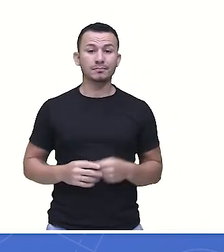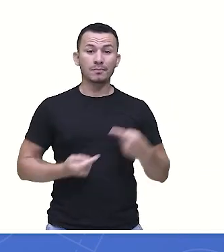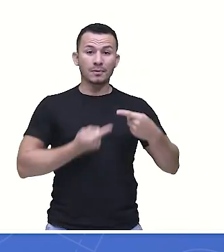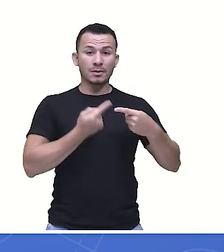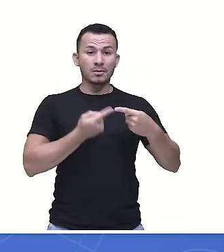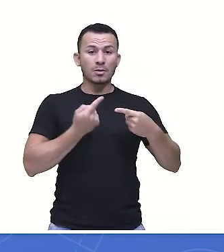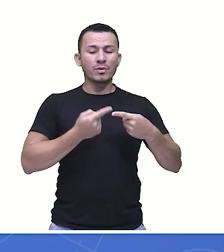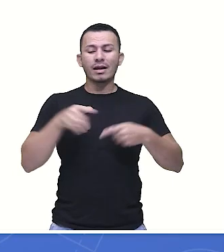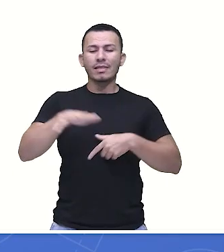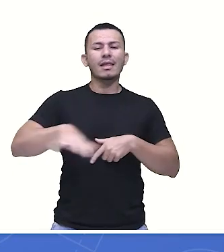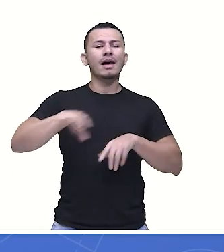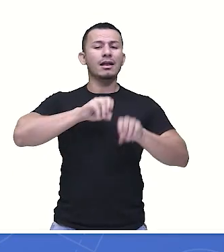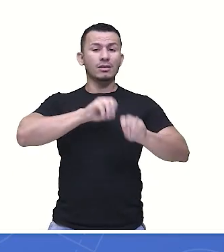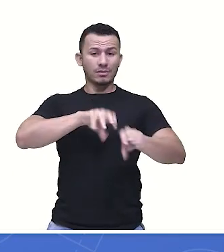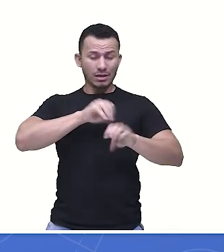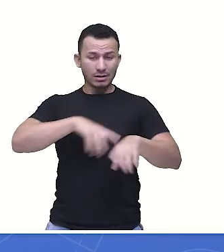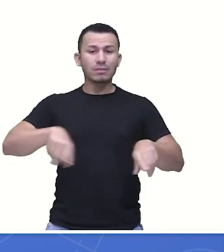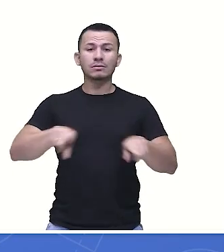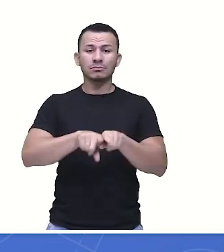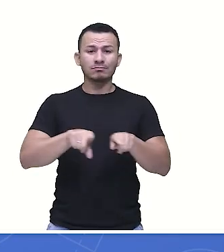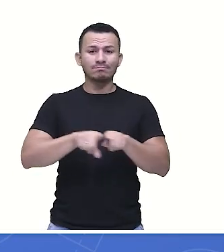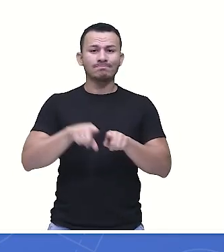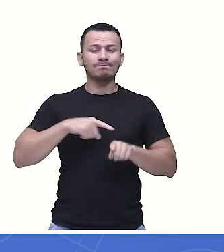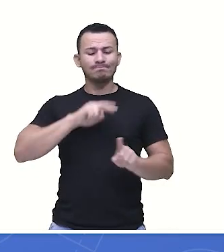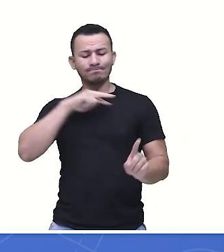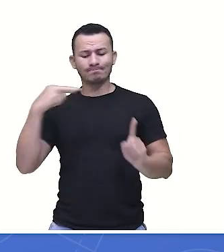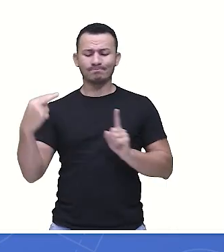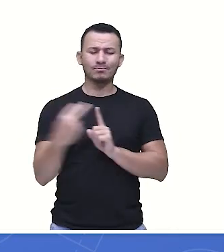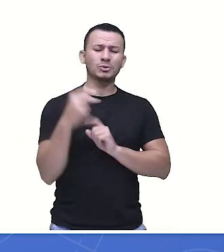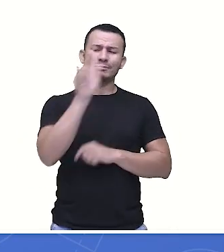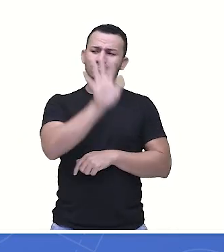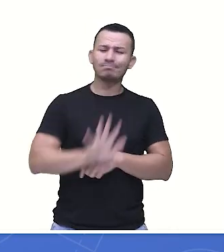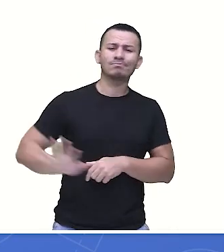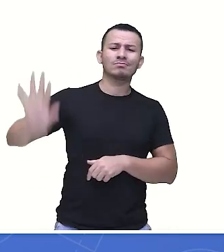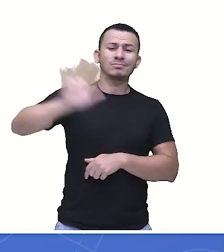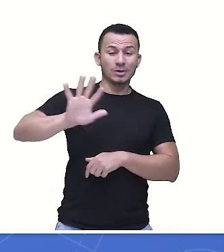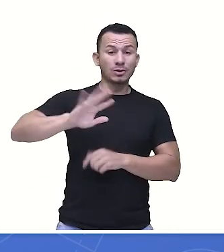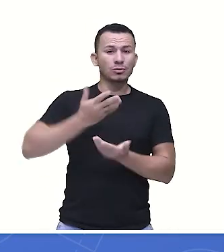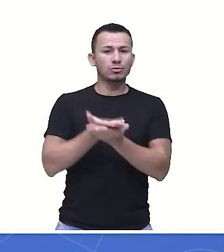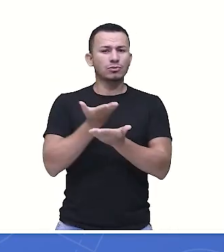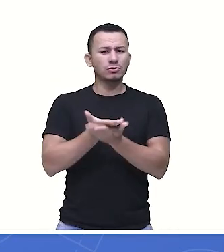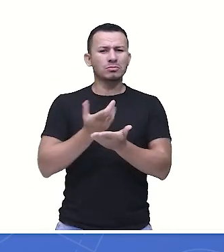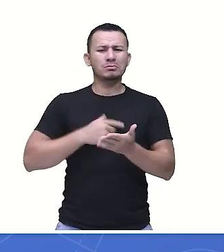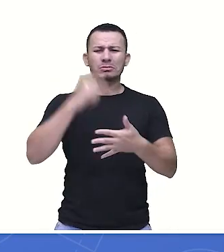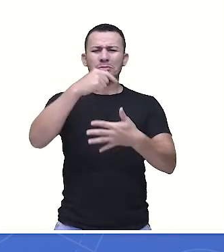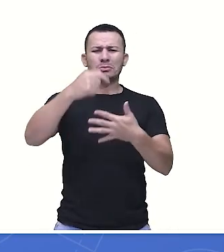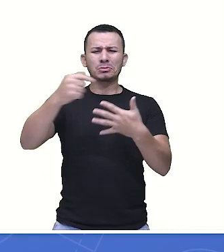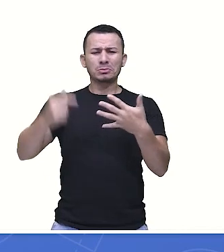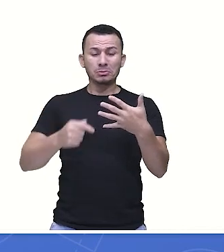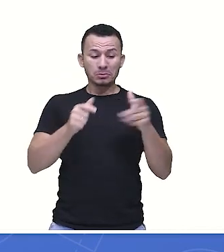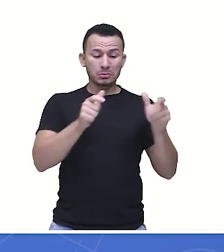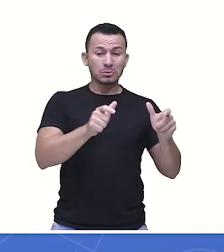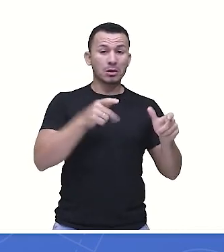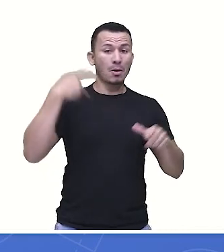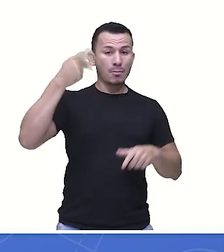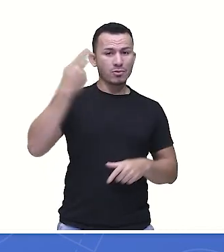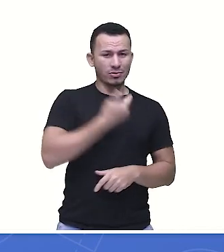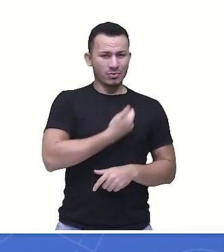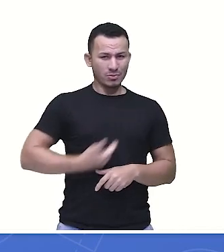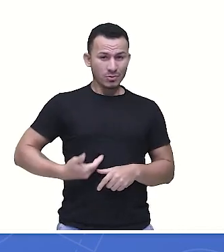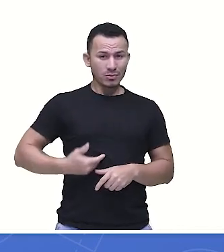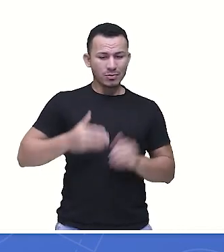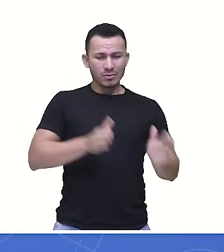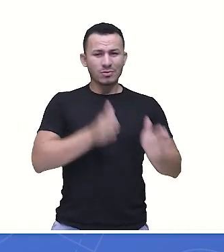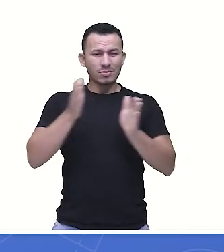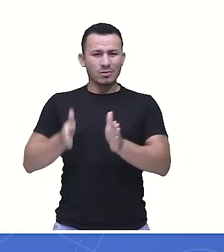da educação, que tem aí uma visão geral da educação, estuda todos os campos, desde as políticas públicas, né, o